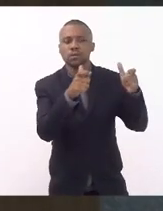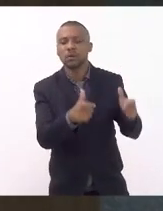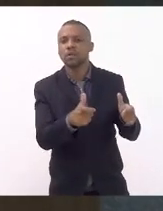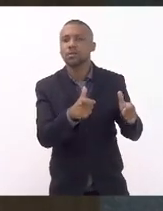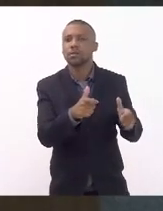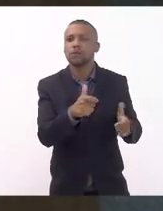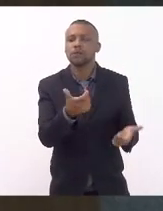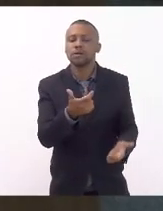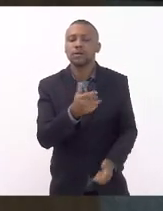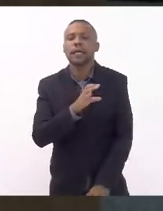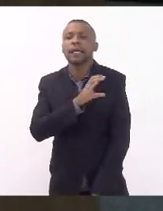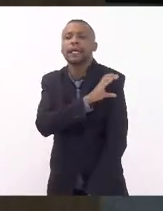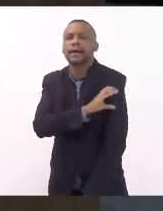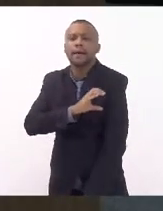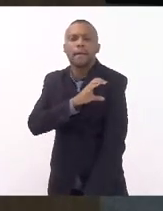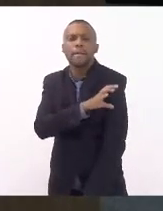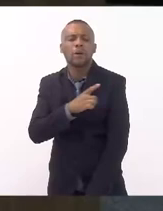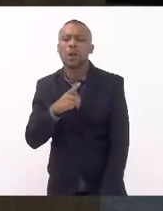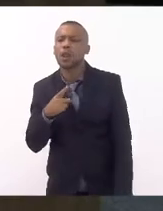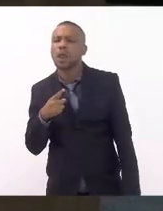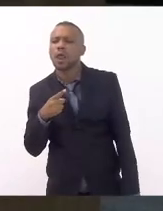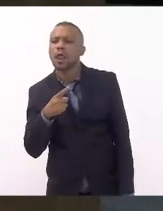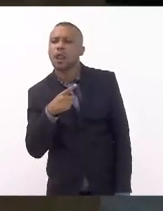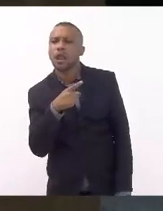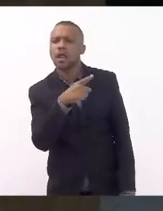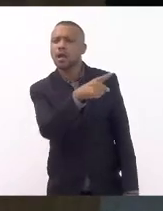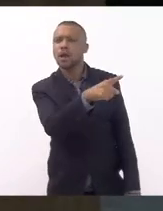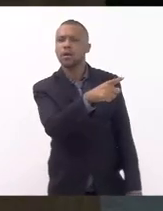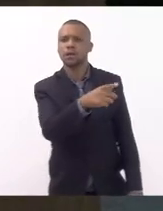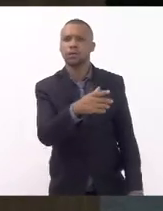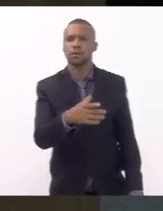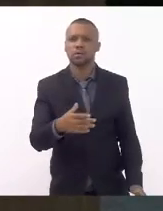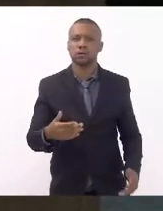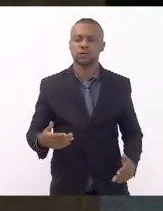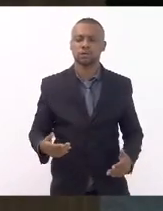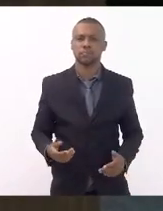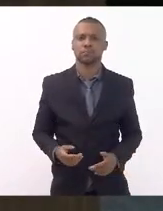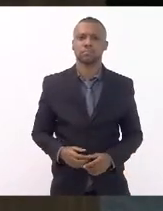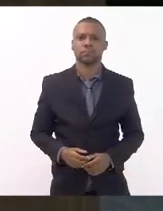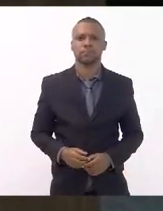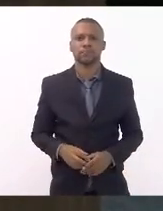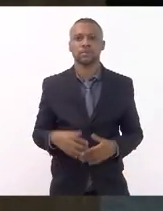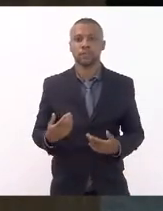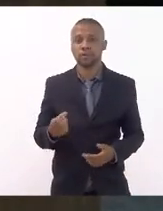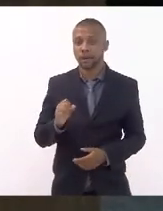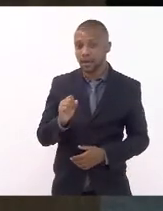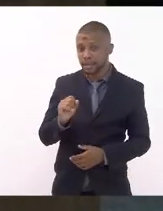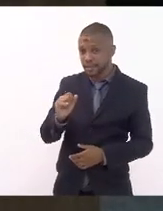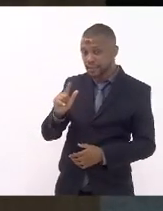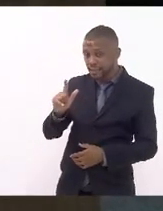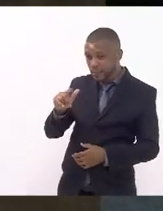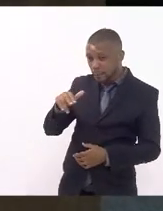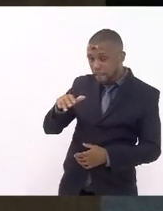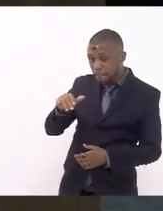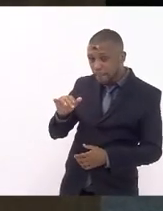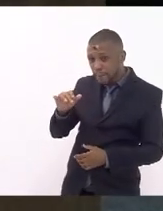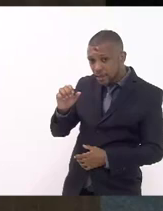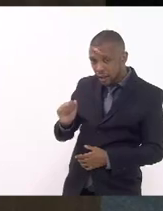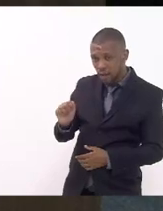de Campos dos Goitacazes. Então, a Cílnia,